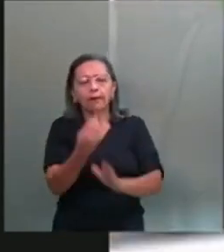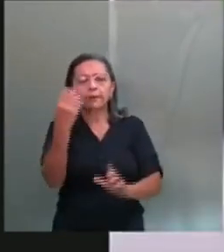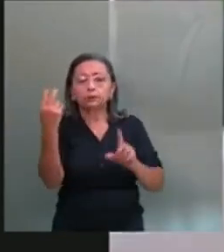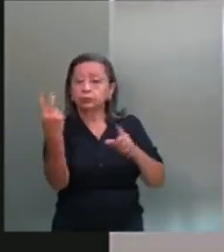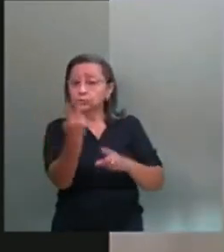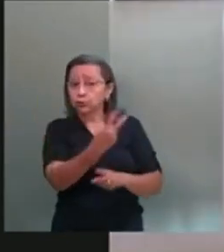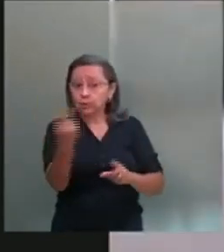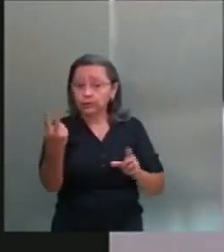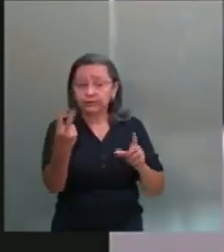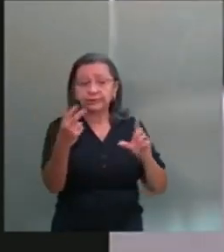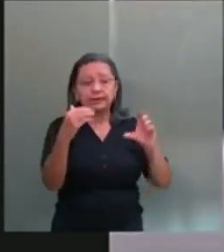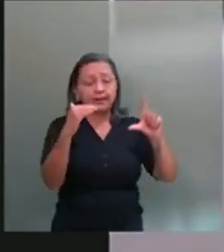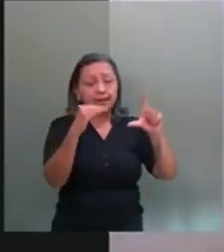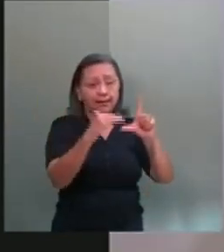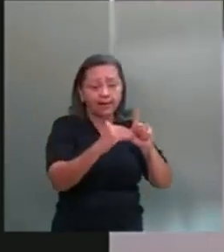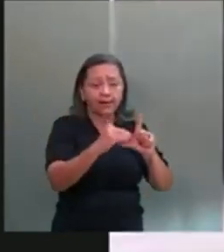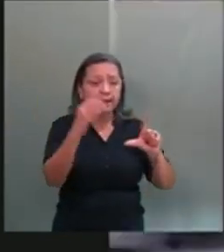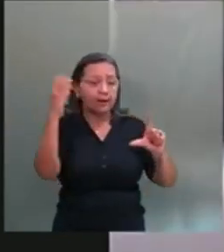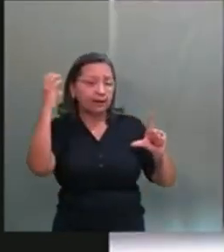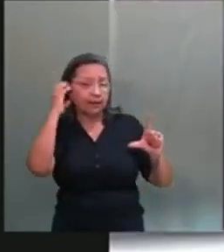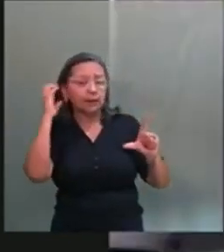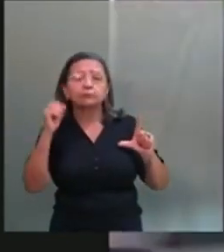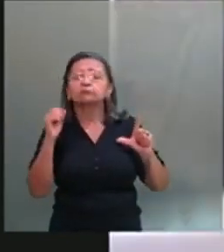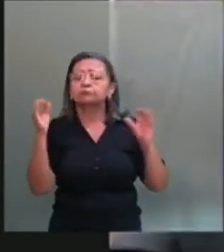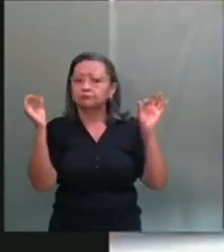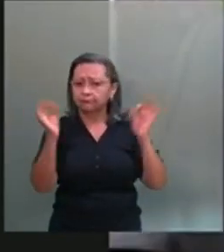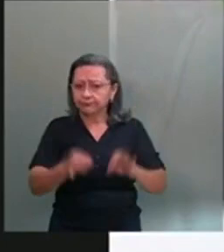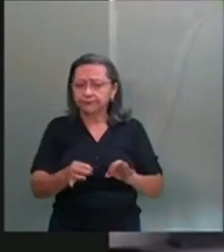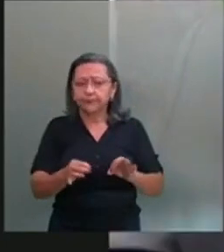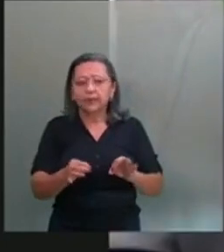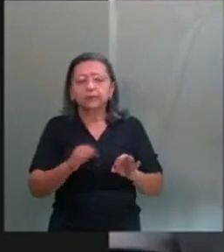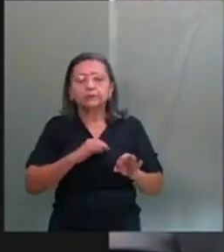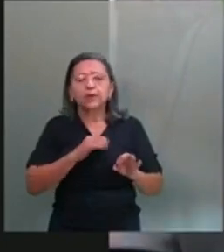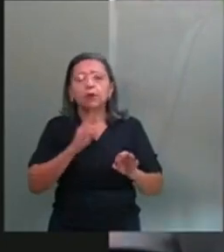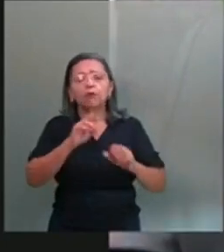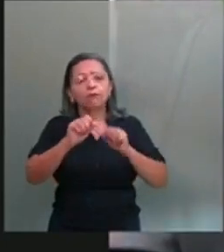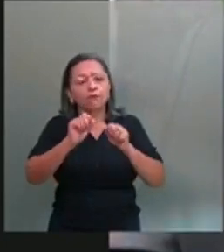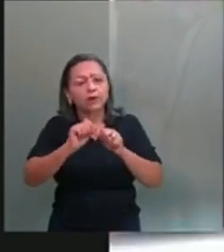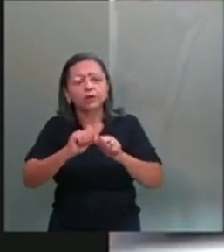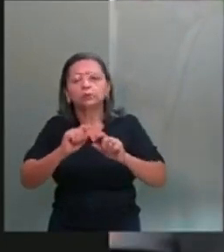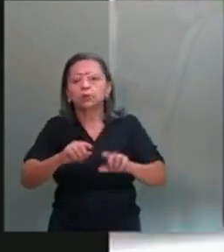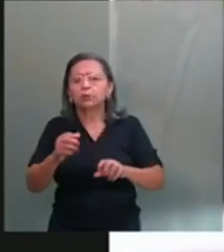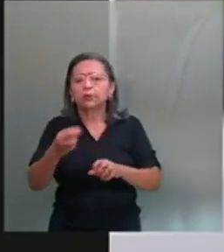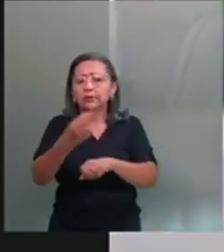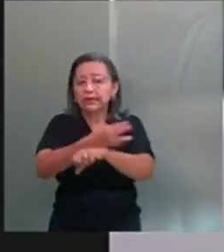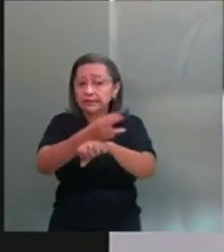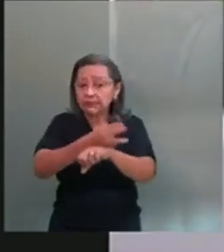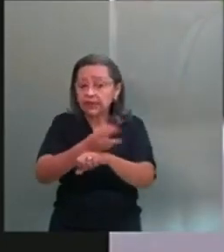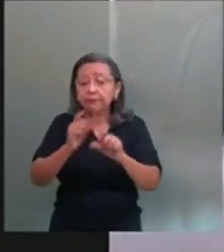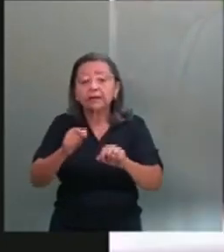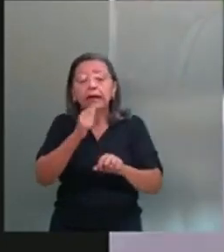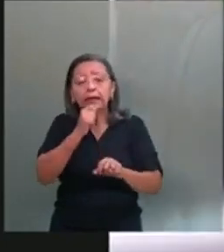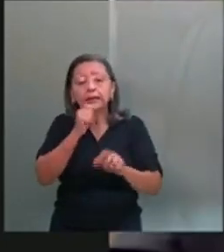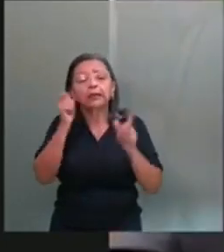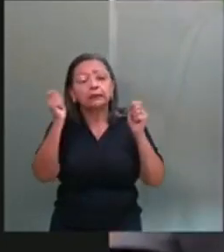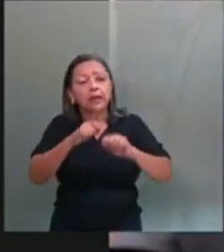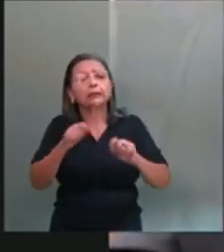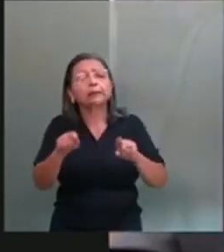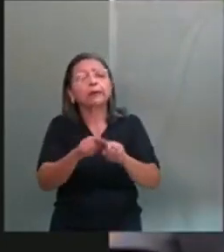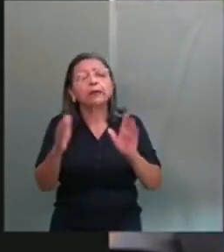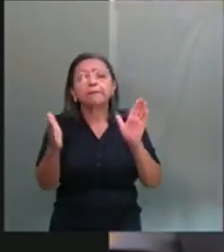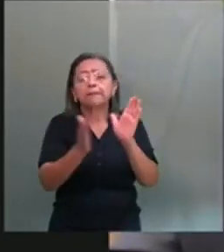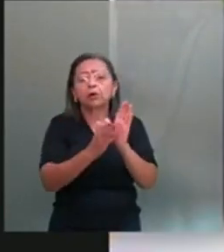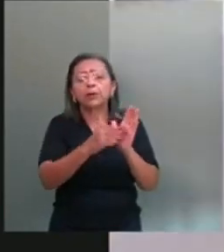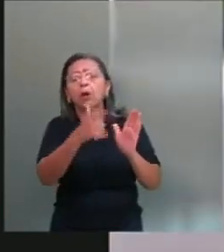dois veículos que chegam por canais próprios, são reproduzidos por terceiros e ainda servem de pauta para